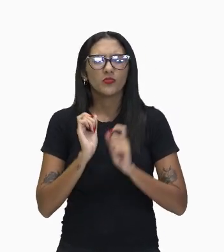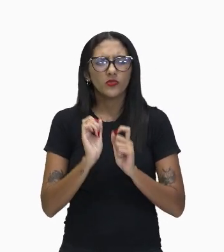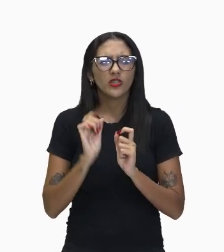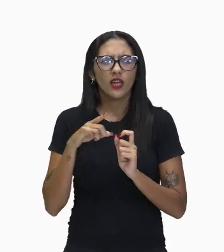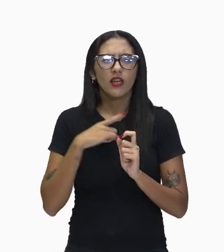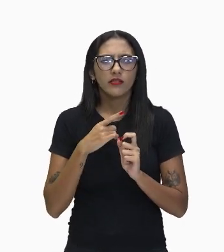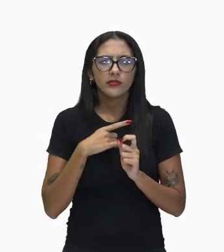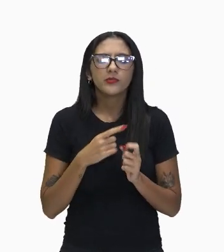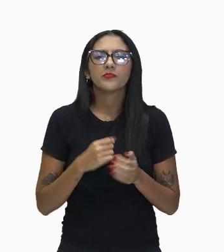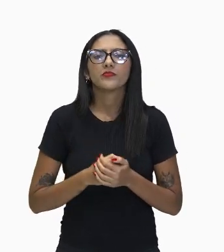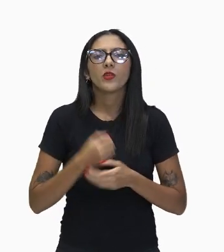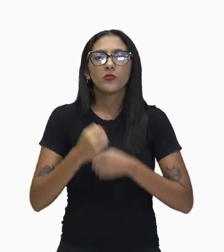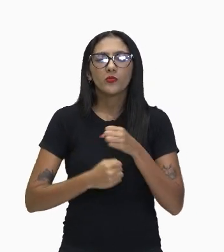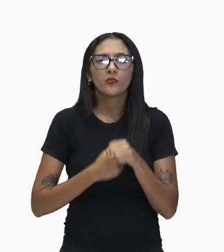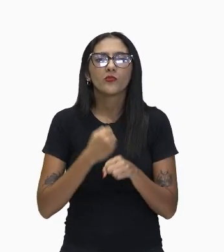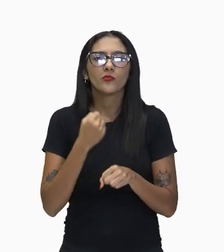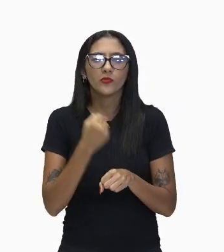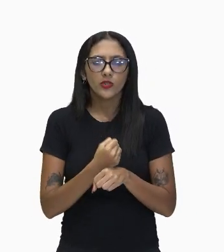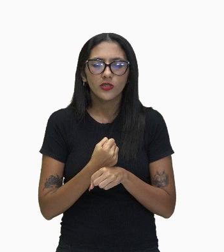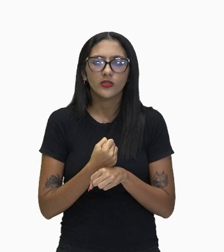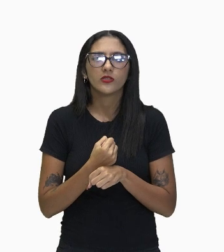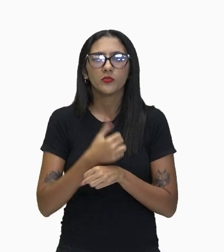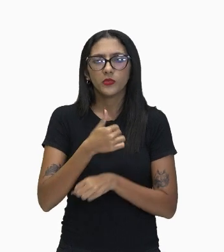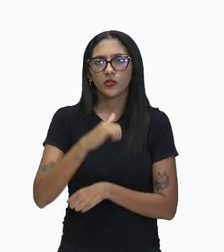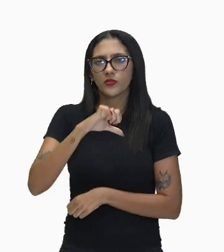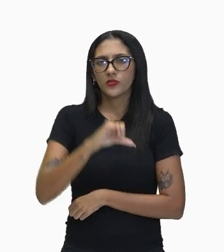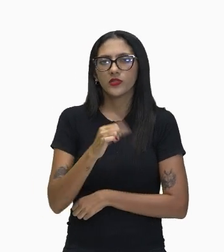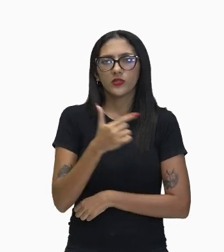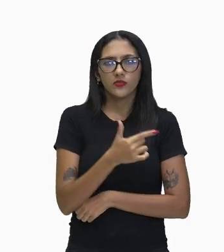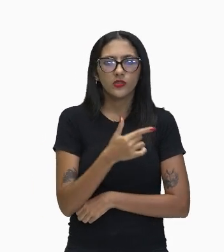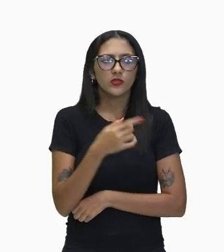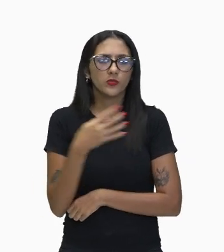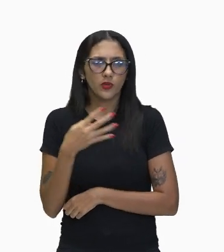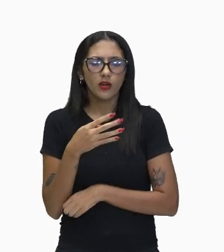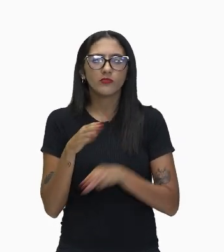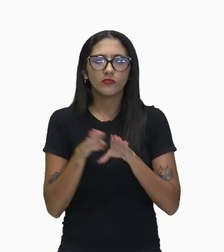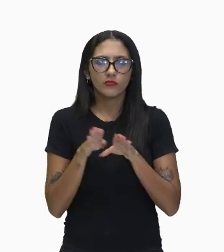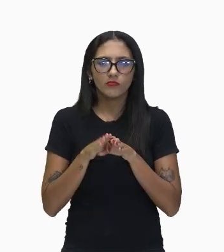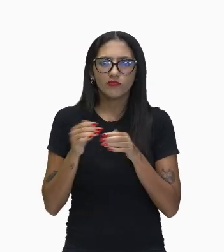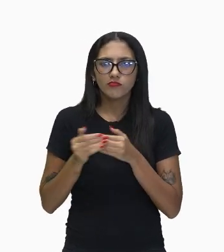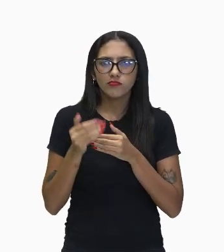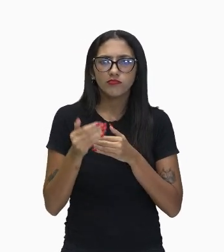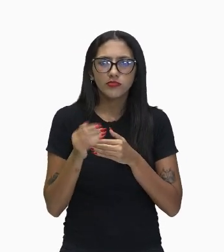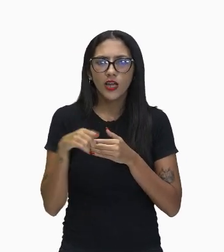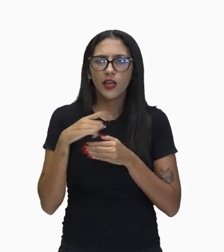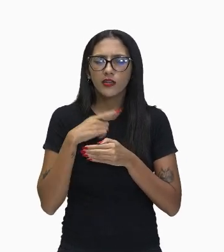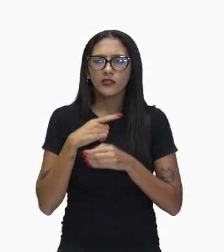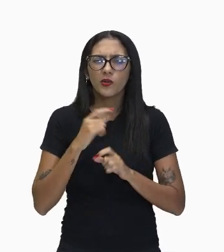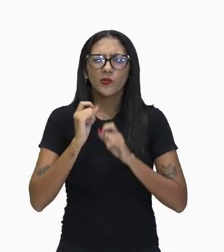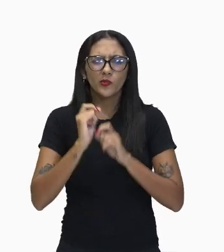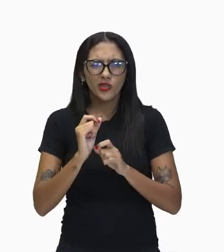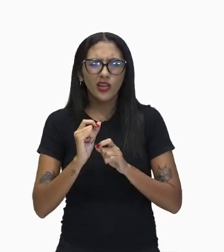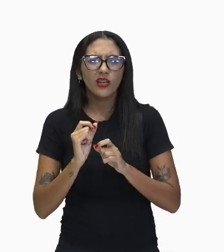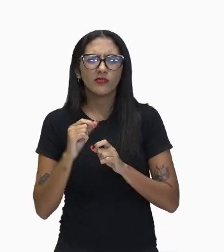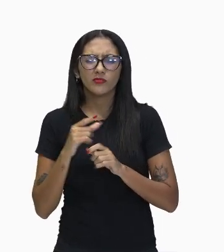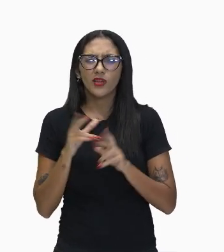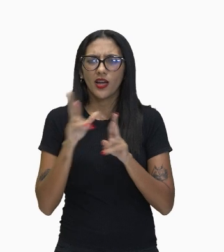né, escrito aí também na década de 1920, acusava